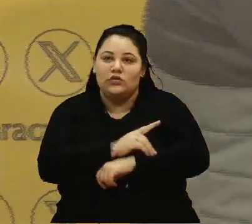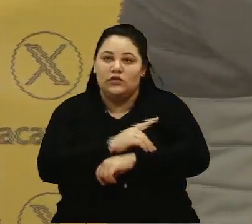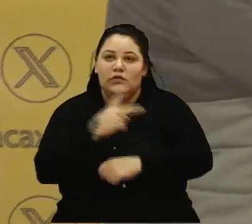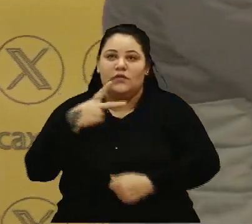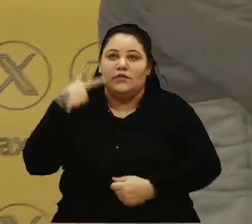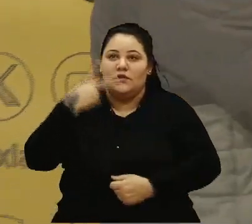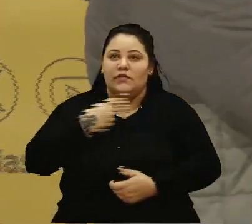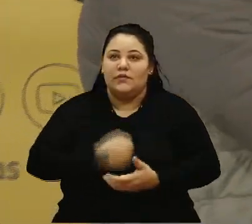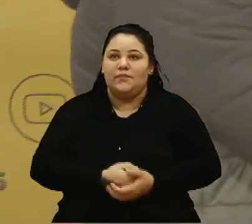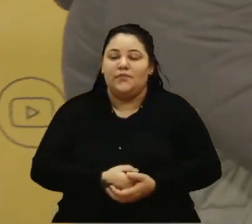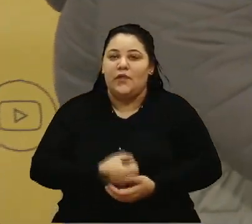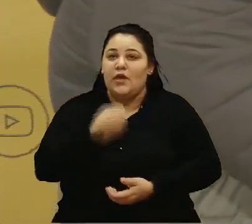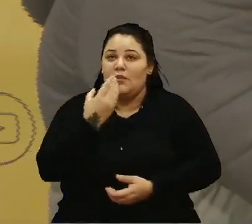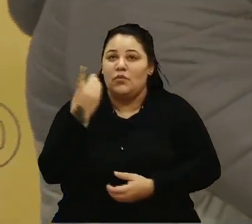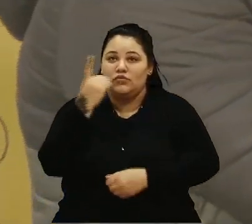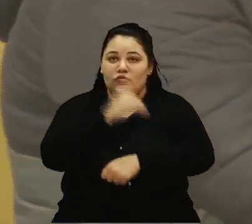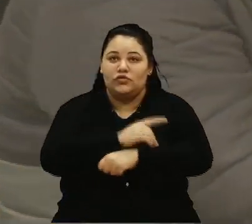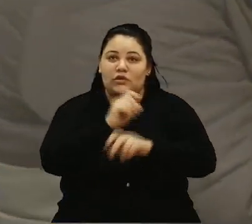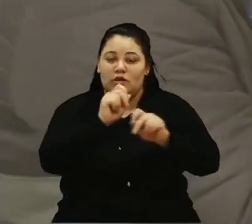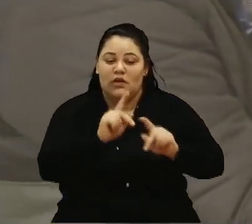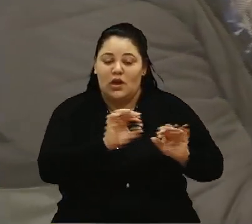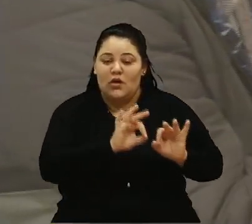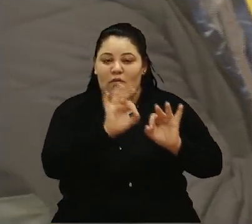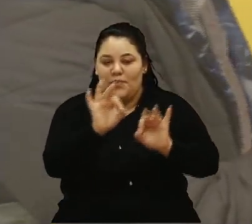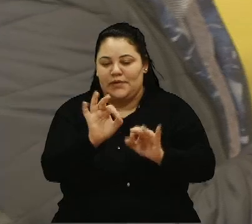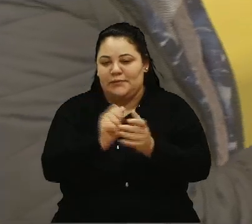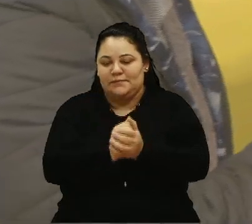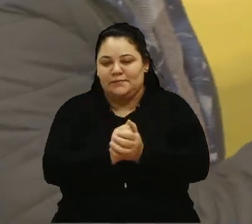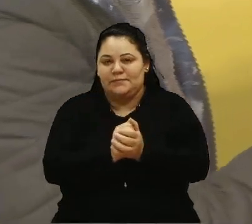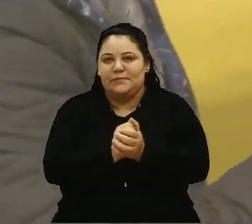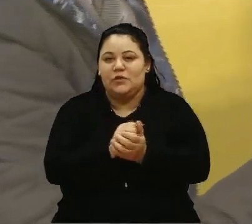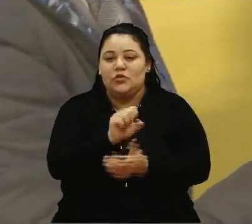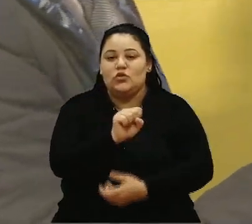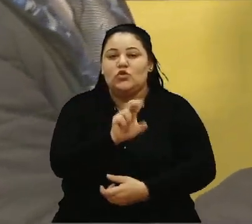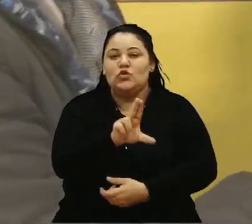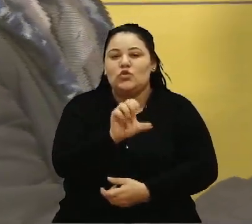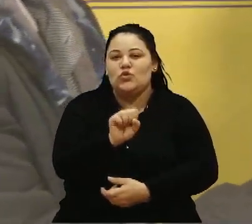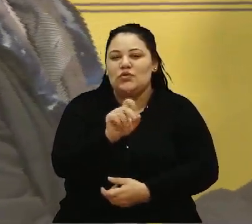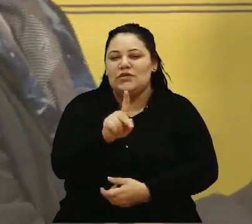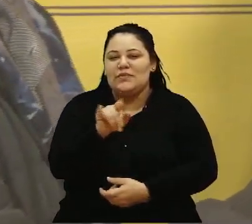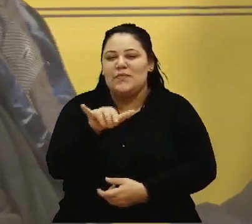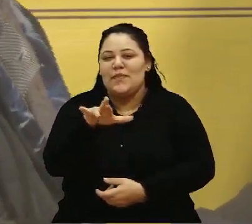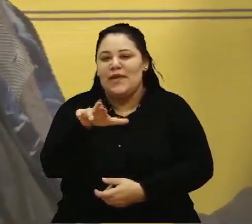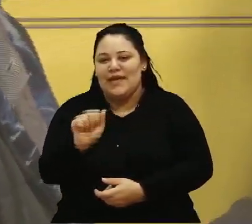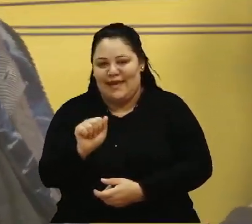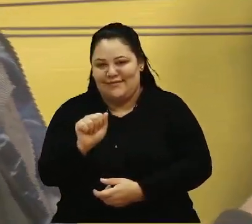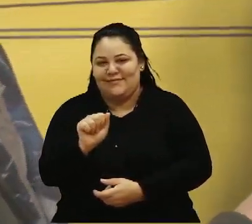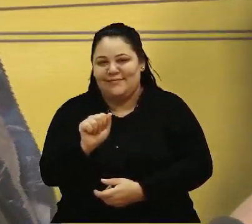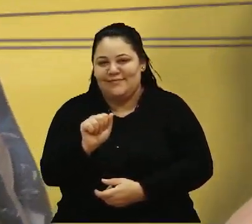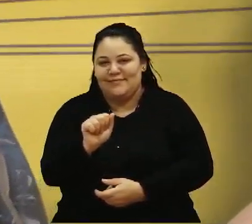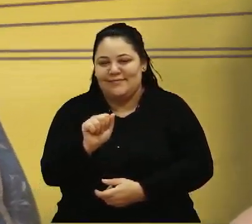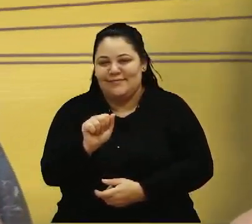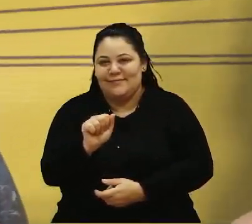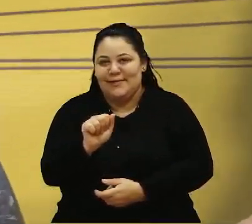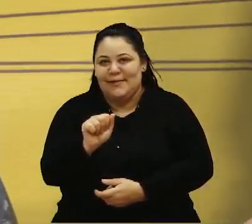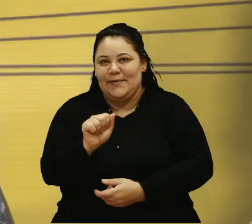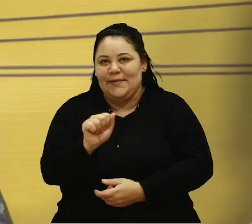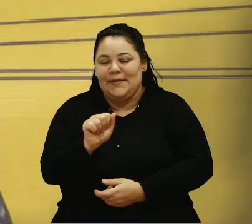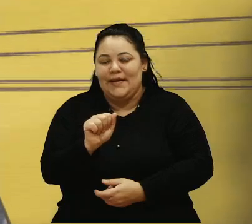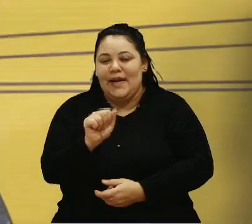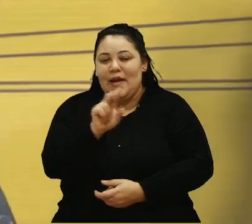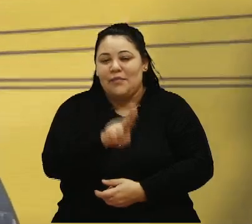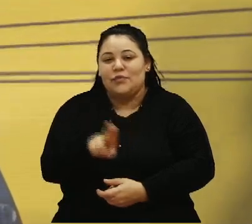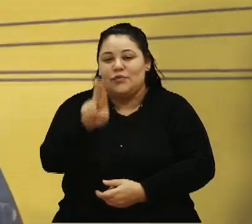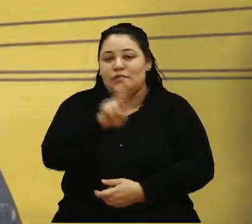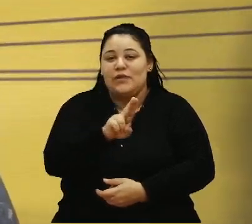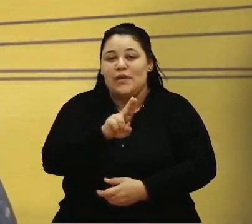bom dia quem nos assiste. Exatamente, o Suspira, ele nasce para os usuários e usuárias dos